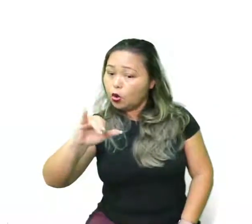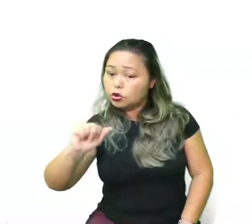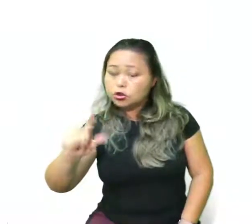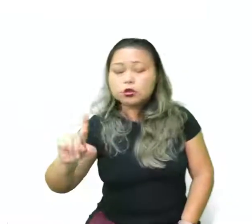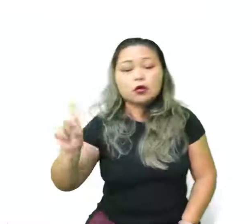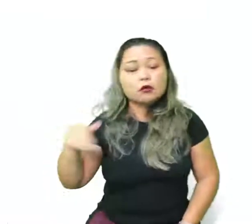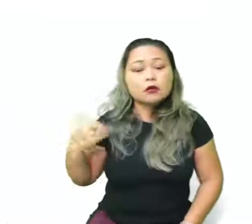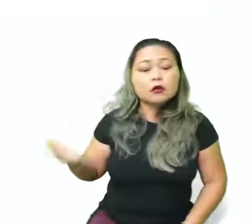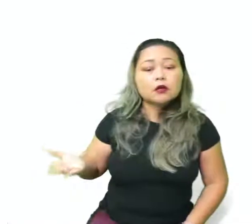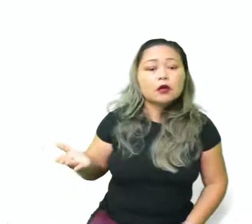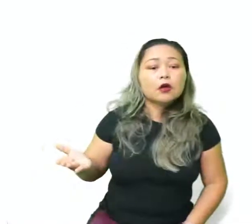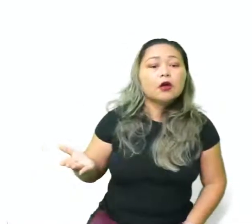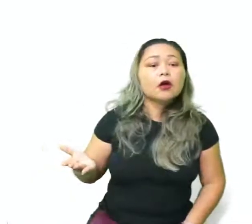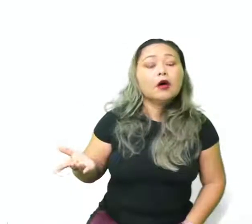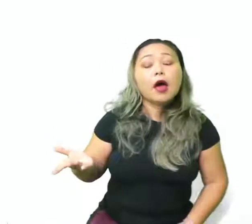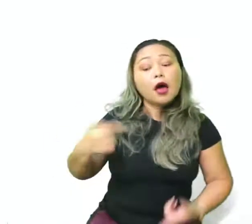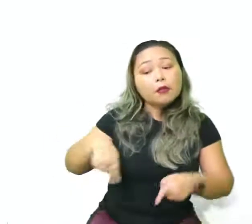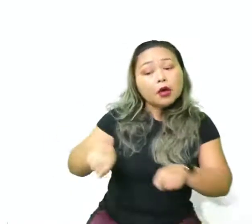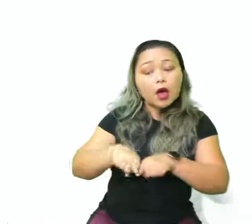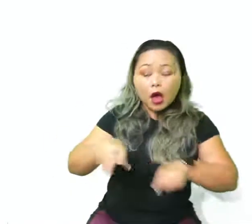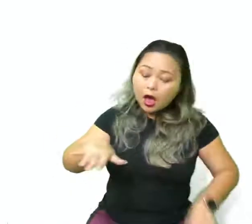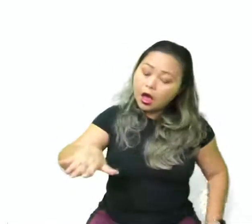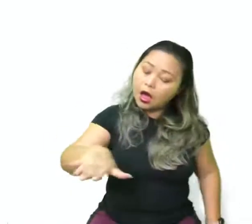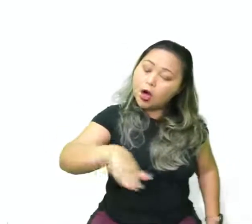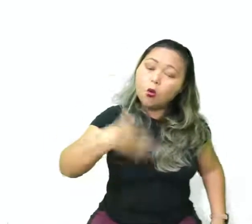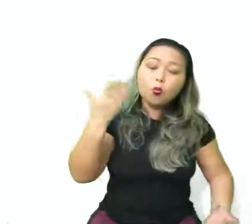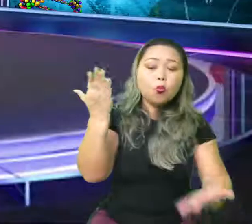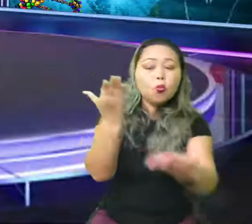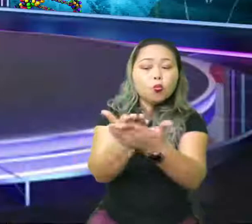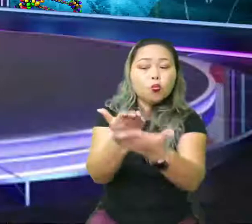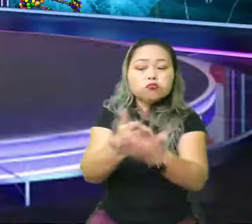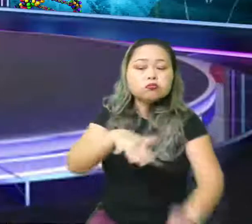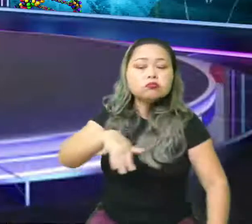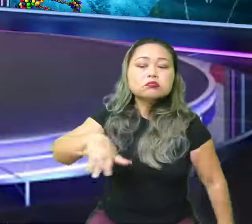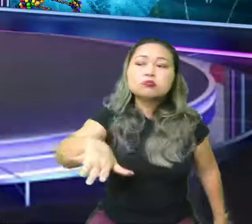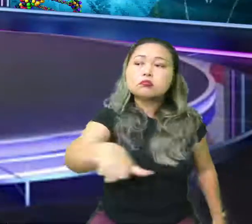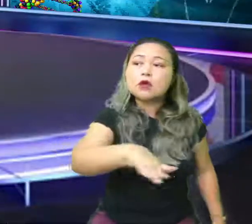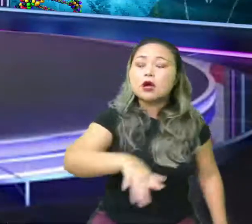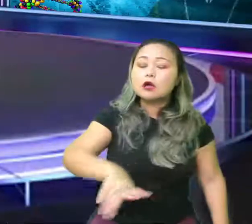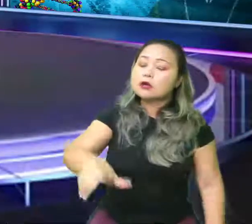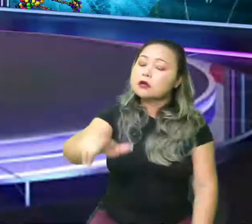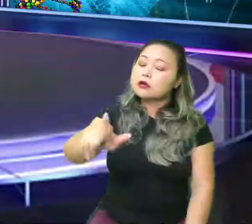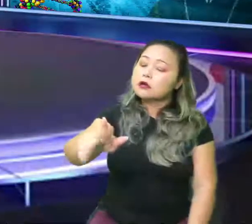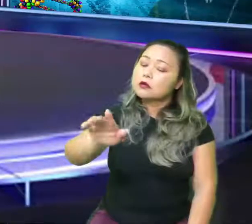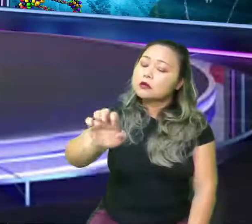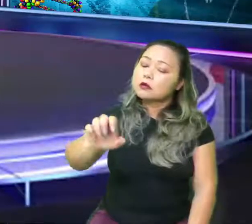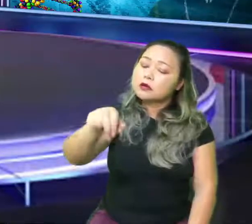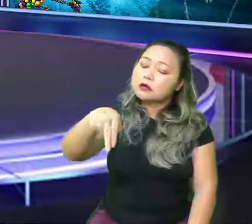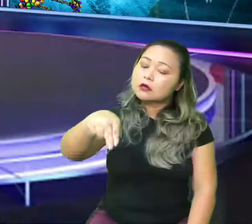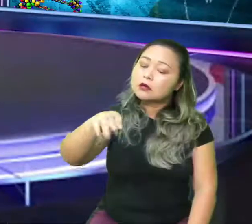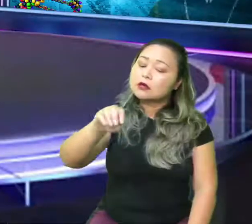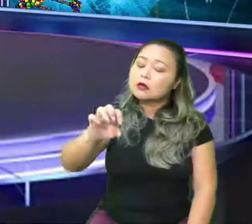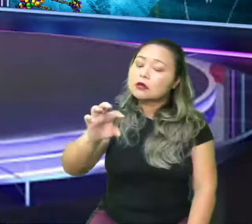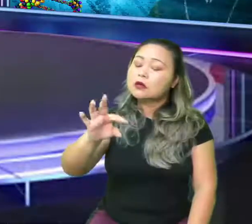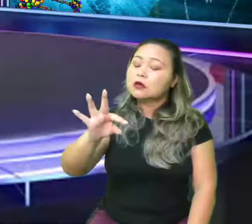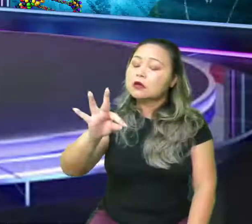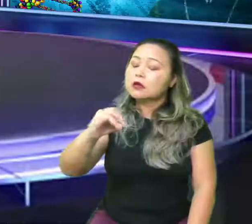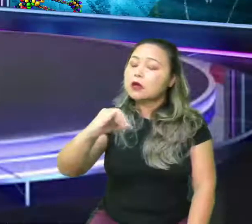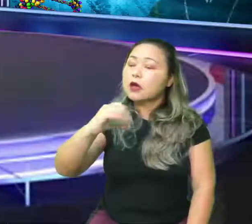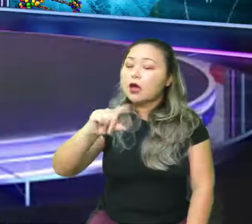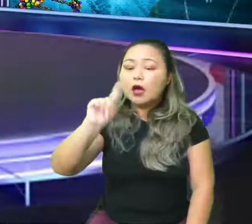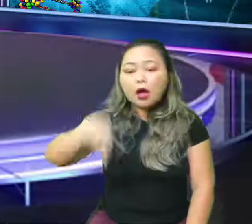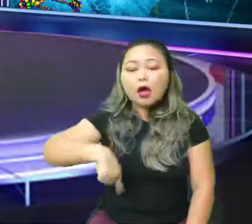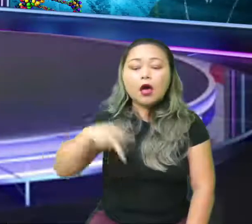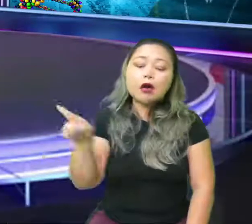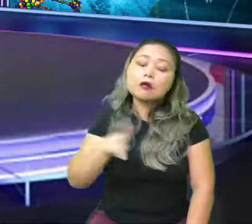você tem o estudo da genética, e a gente tem aí um prof, né, da nossa equipe aqui, do nosso